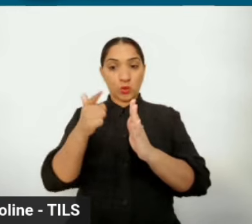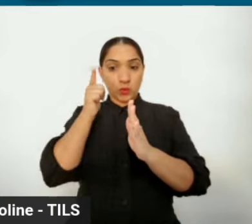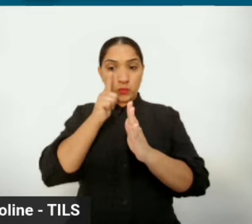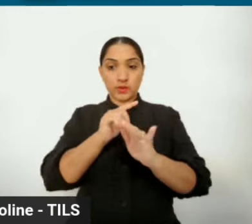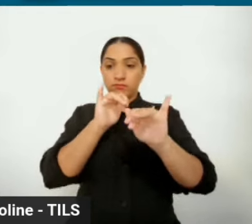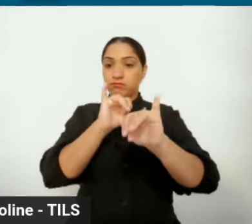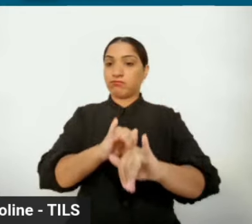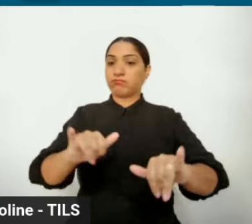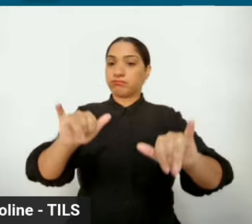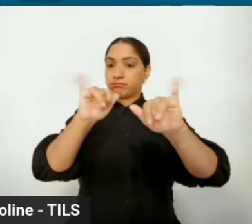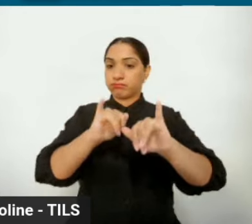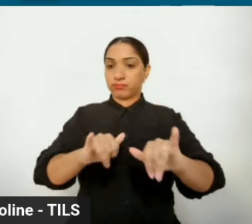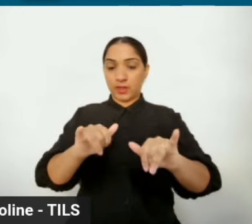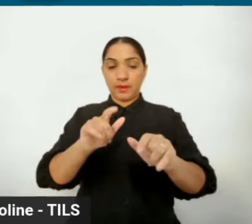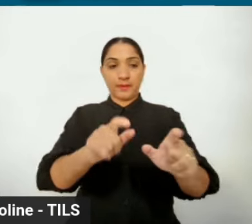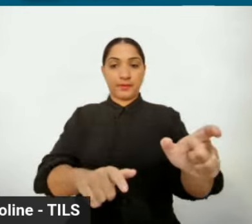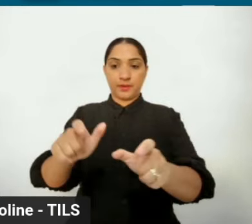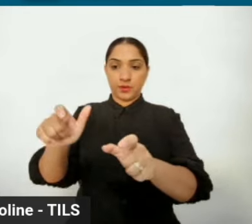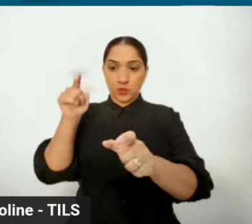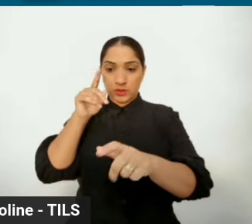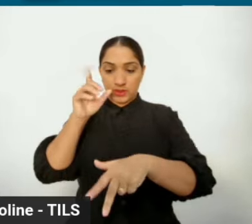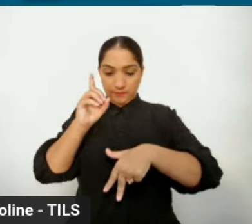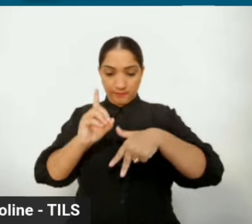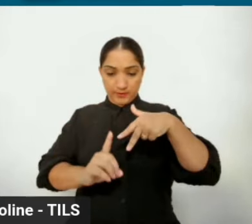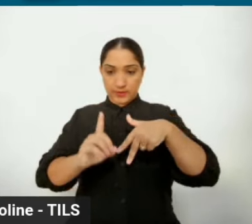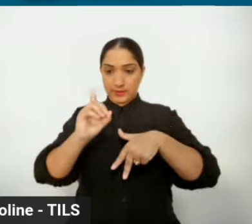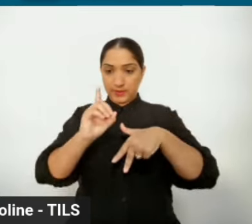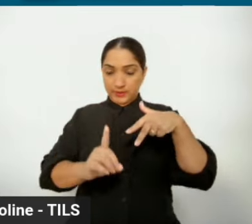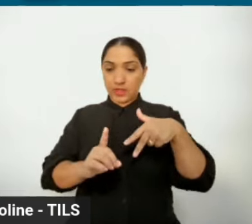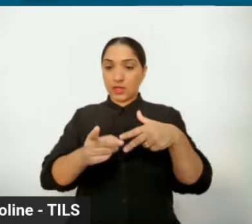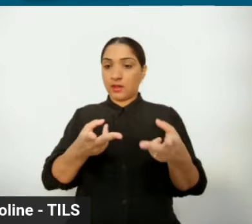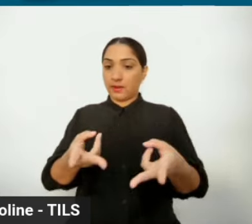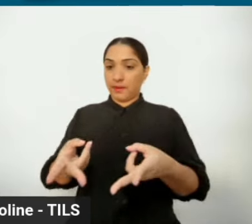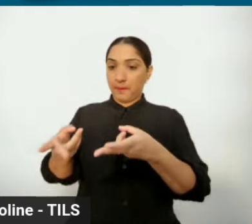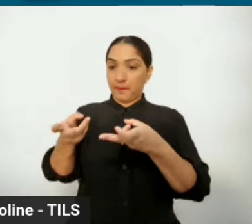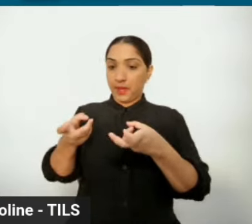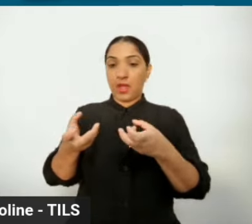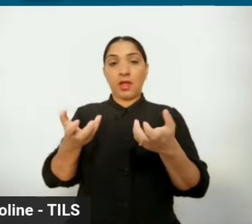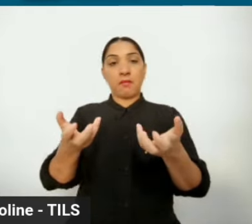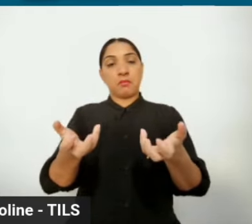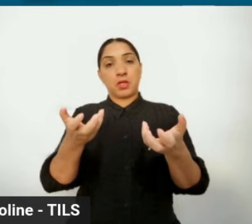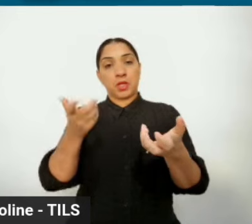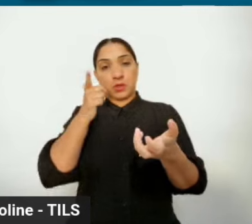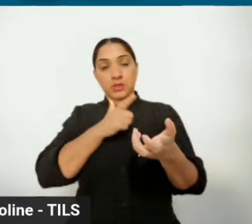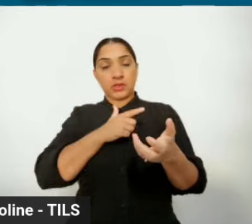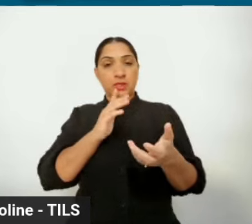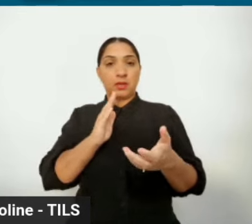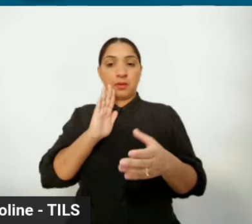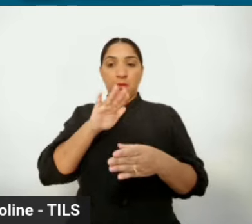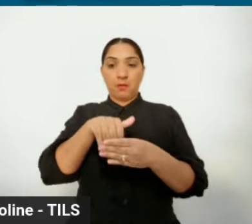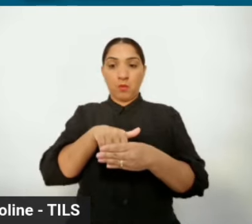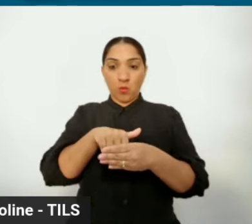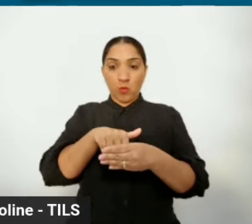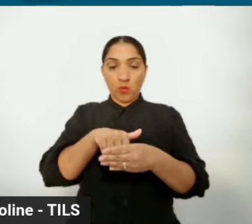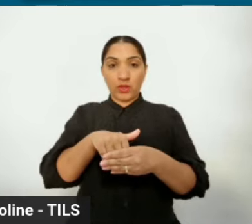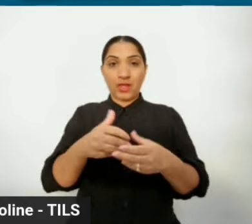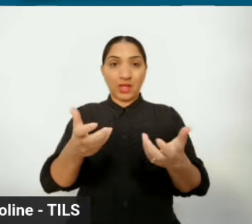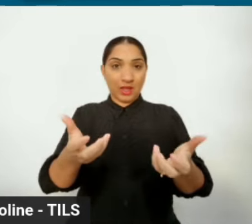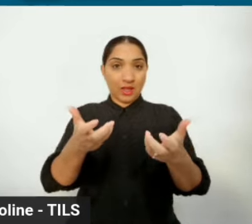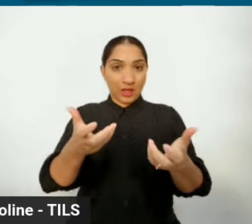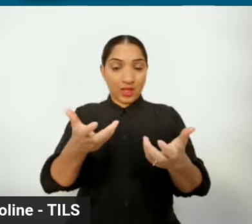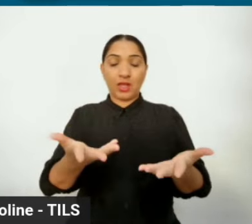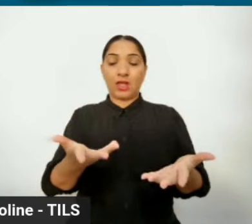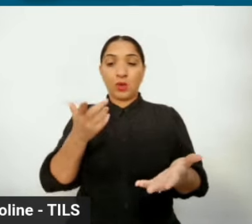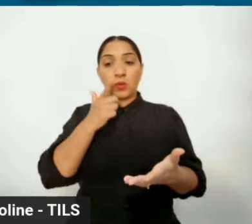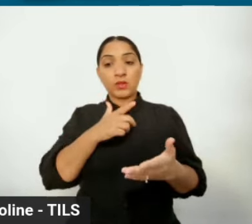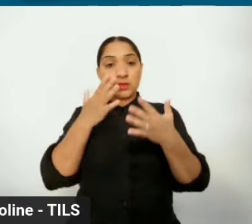condições também para que as próprias pessoas com deficiência lancem as suas candidaturas, postulem as suas candidaturas, e com